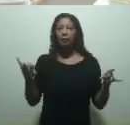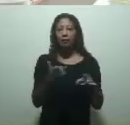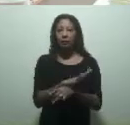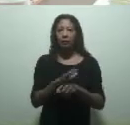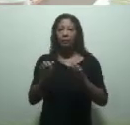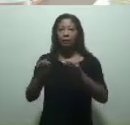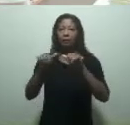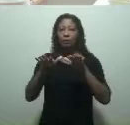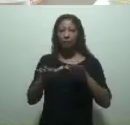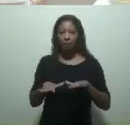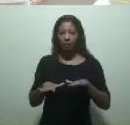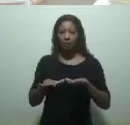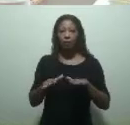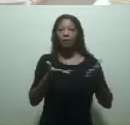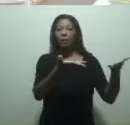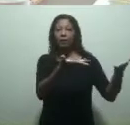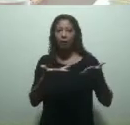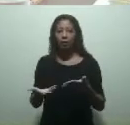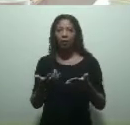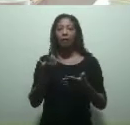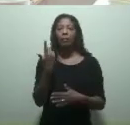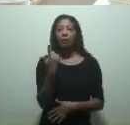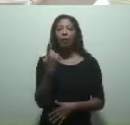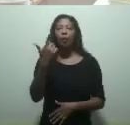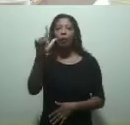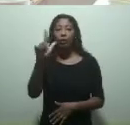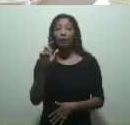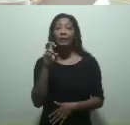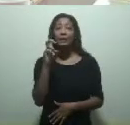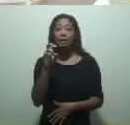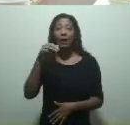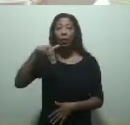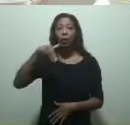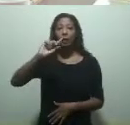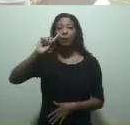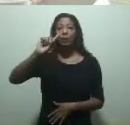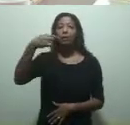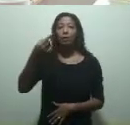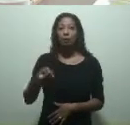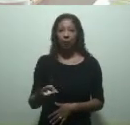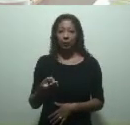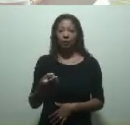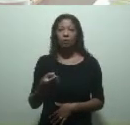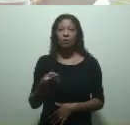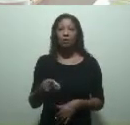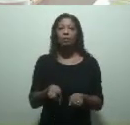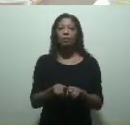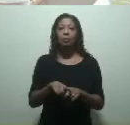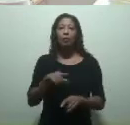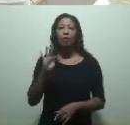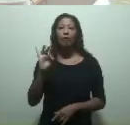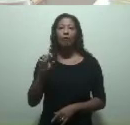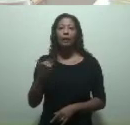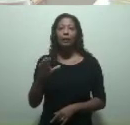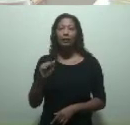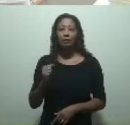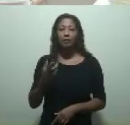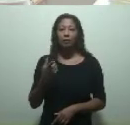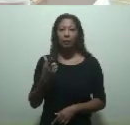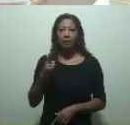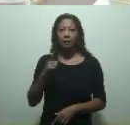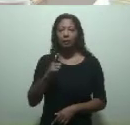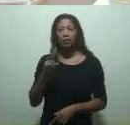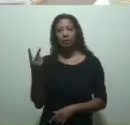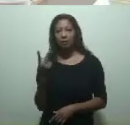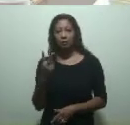sessão, convocando outra em 5 minutos. E para constar, Ivan Alves Moura de Paiva, segunda